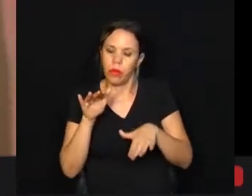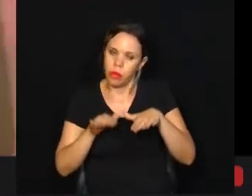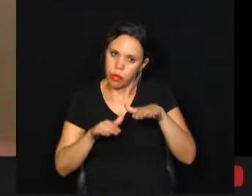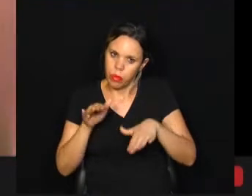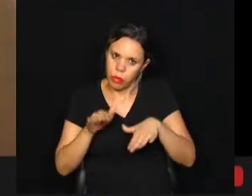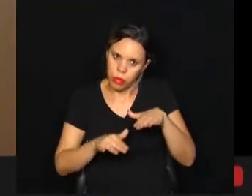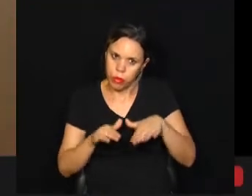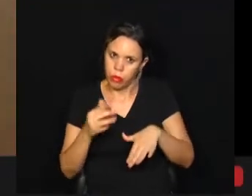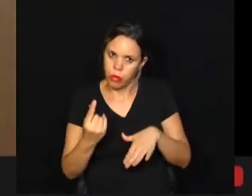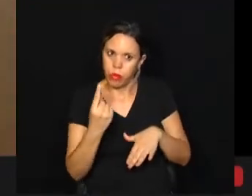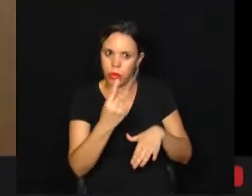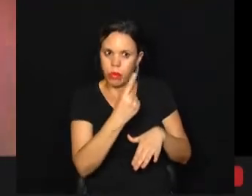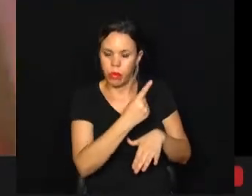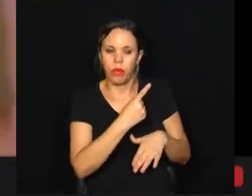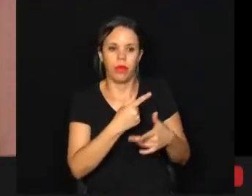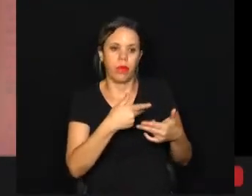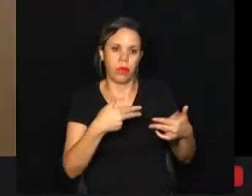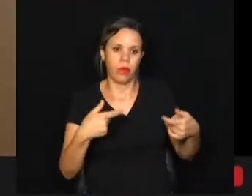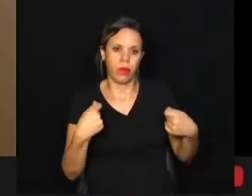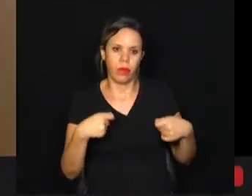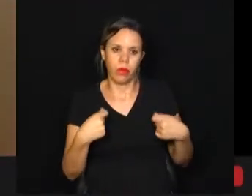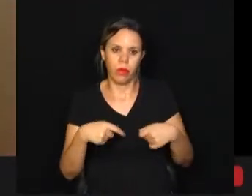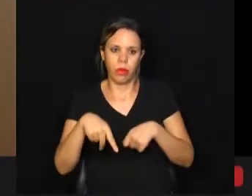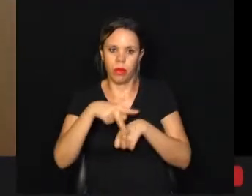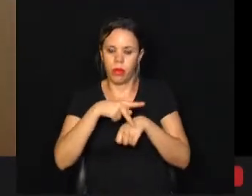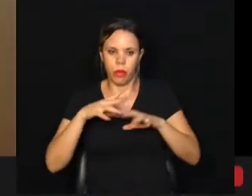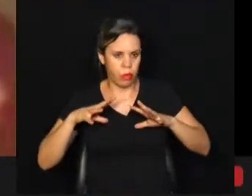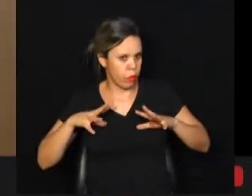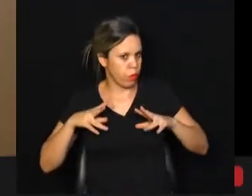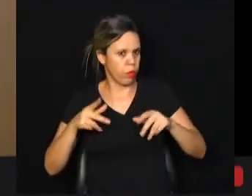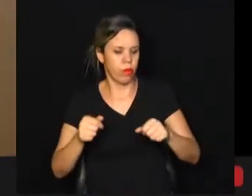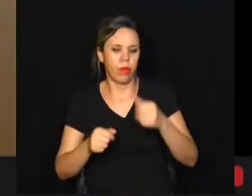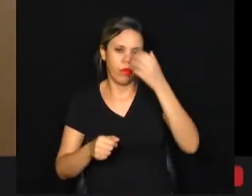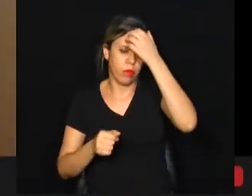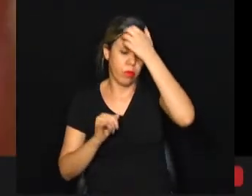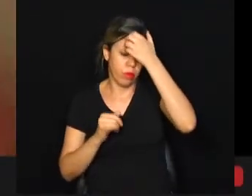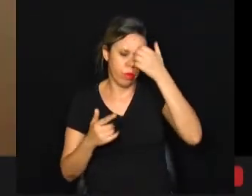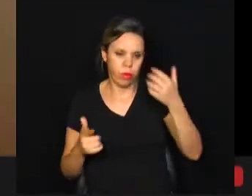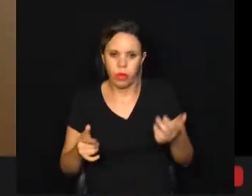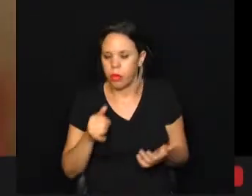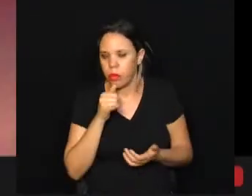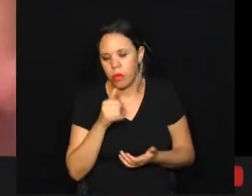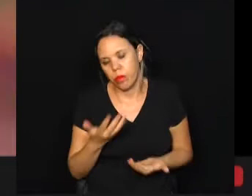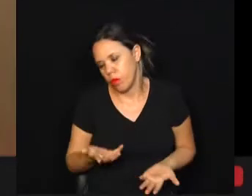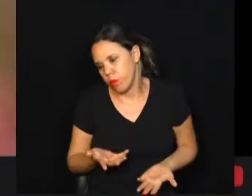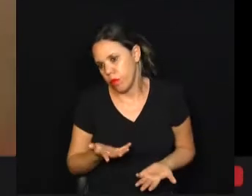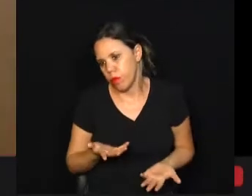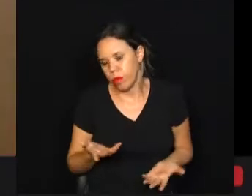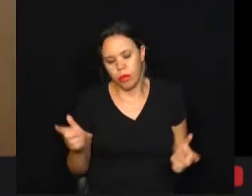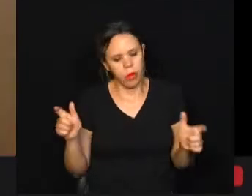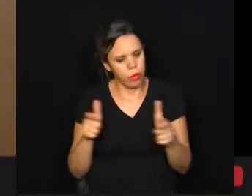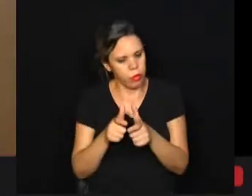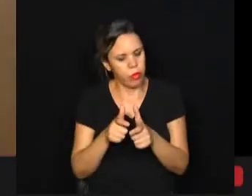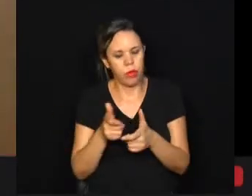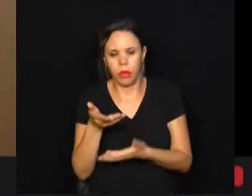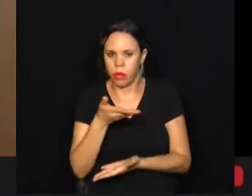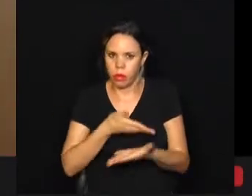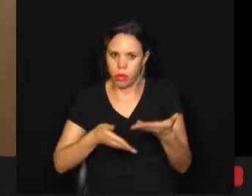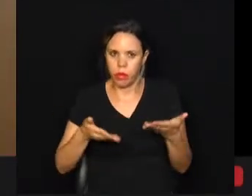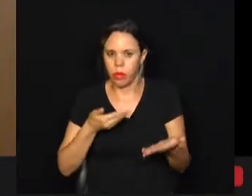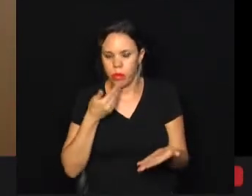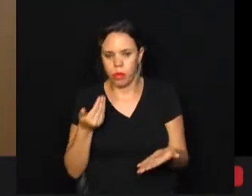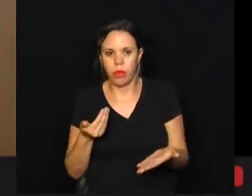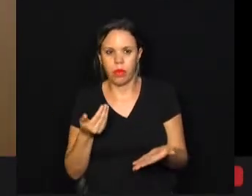relativos a cada realidade no país inteiro. Então, que a gente não tentasse diminuir as relações privilegiadas